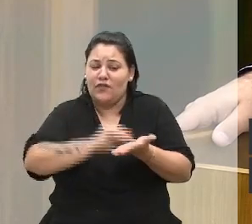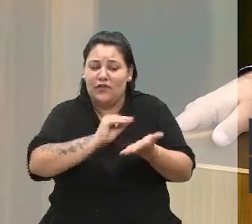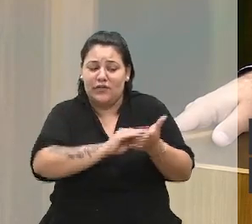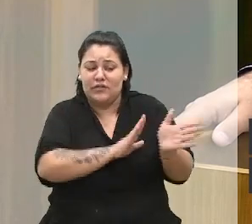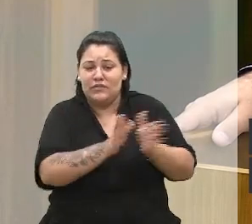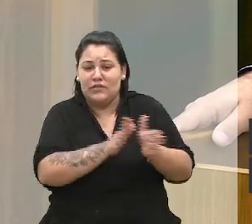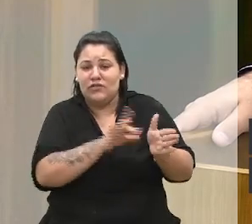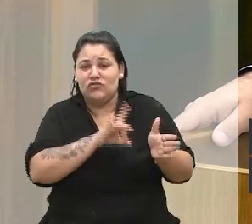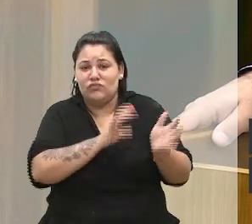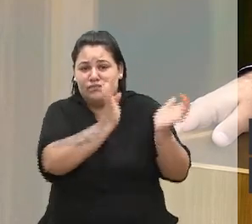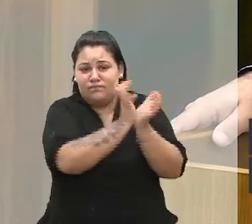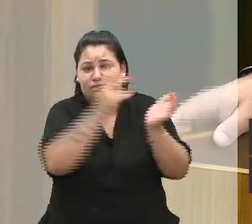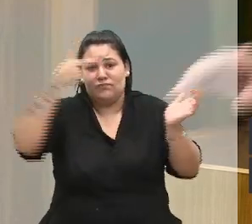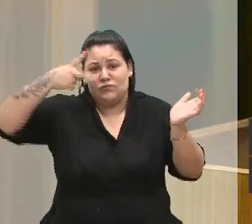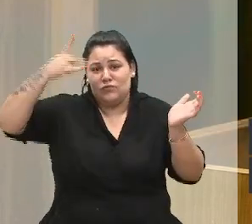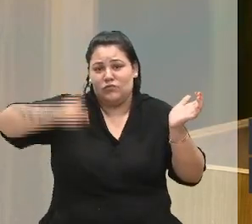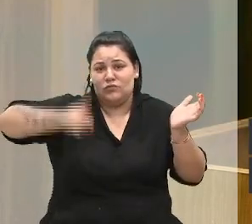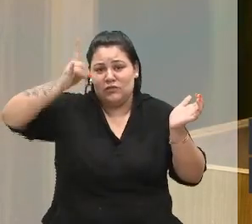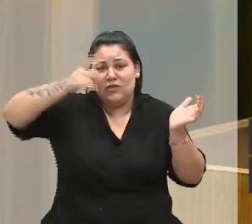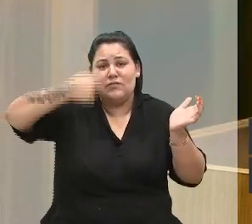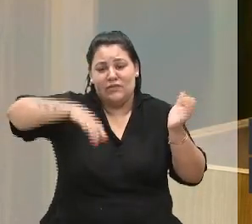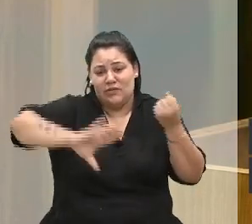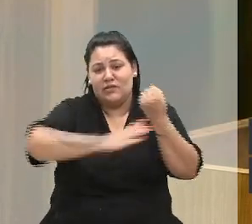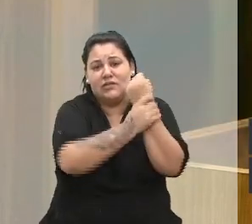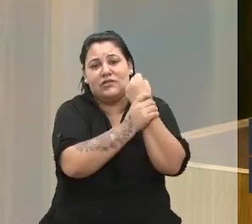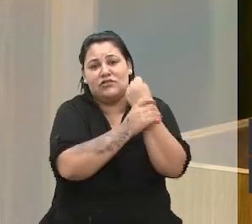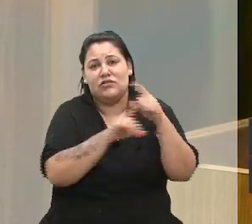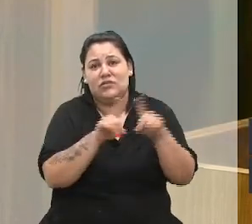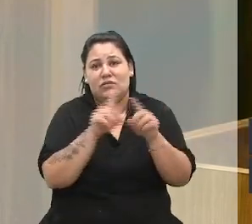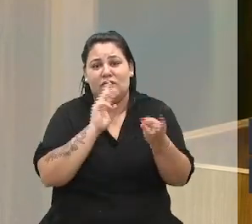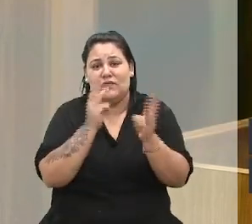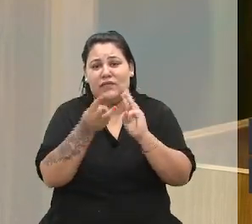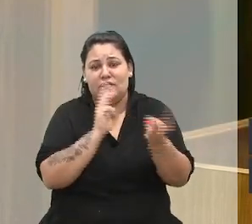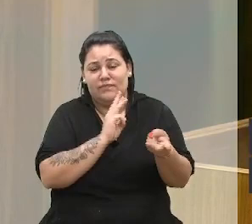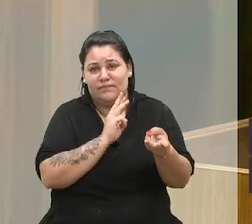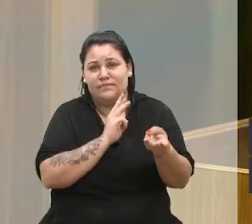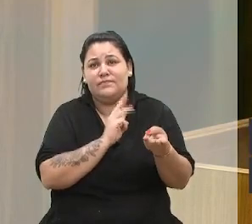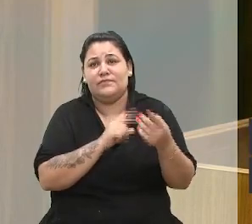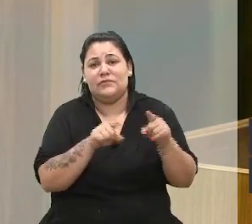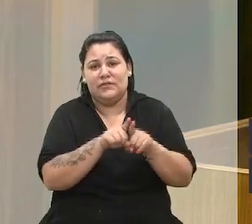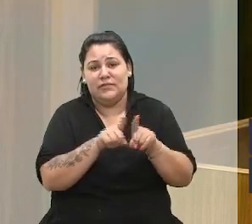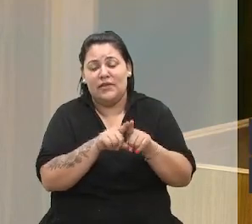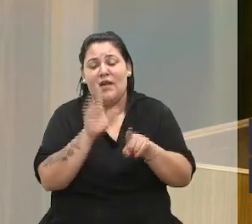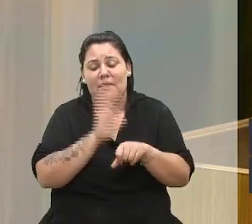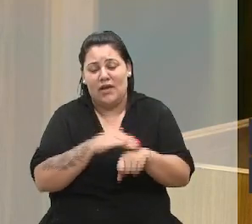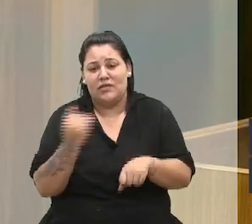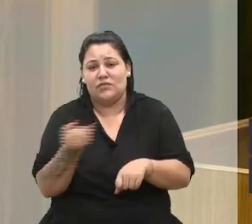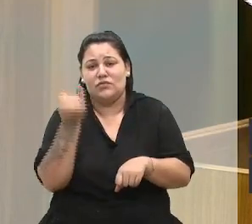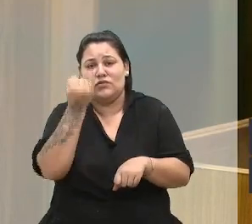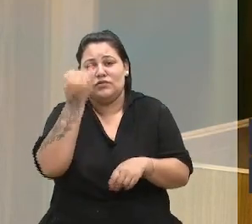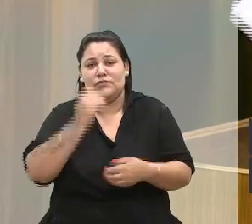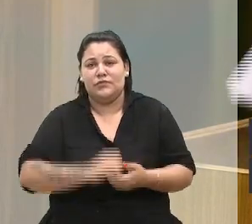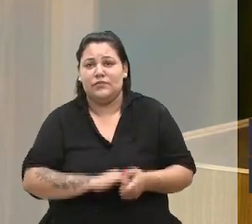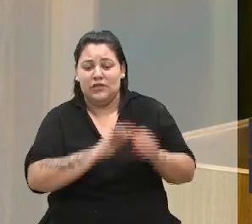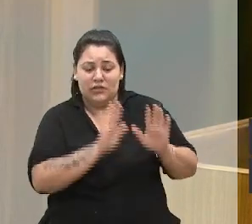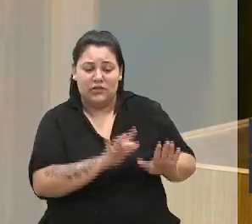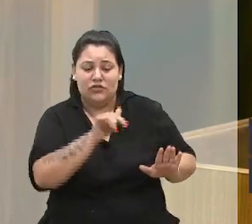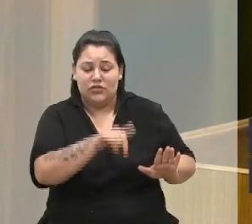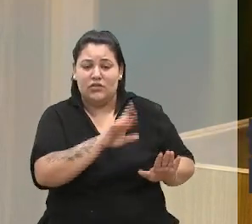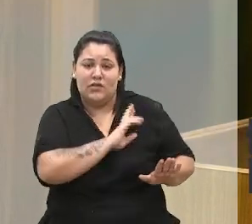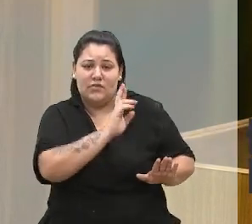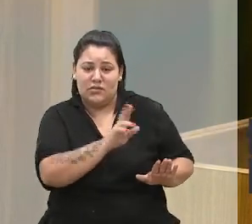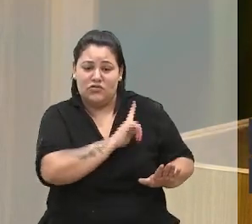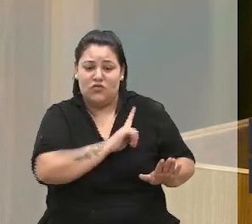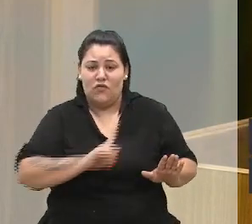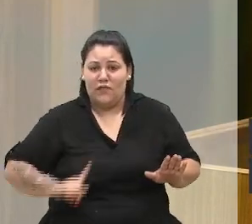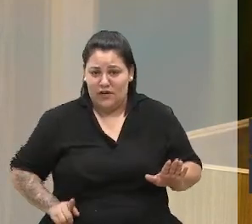andar. Então, nós precisamos ter essa garantia e no transporte escolar ainda mais importante. Deixo aqui, gostaria de que os representantes do